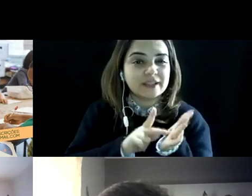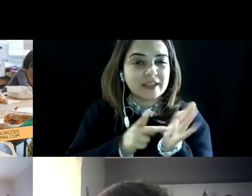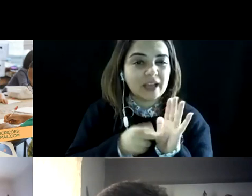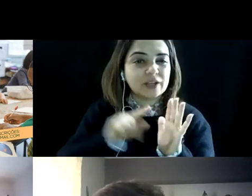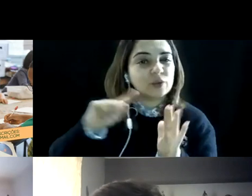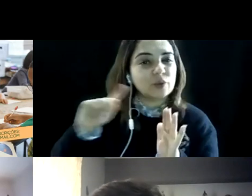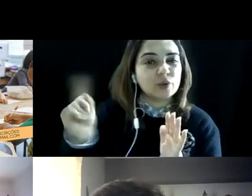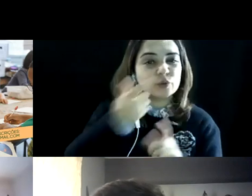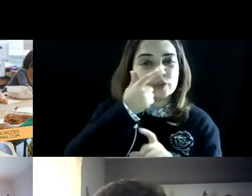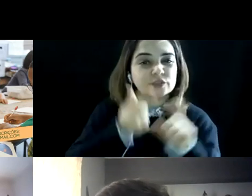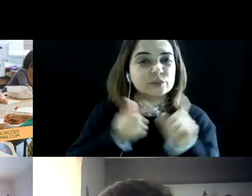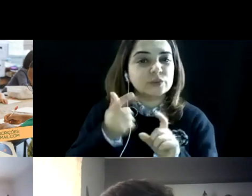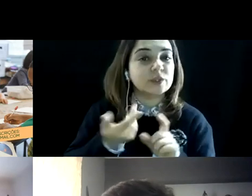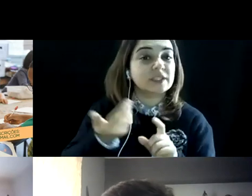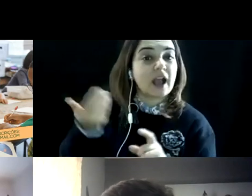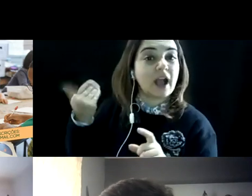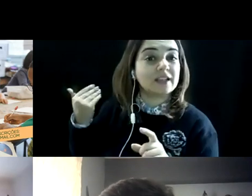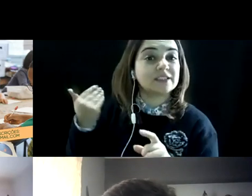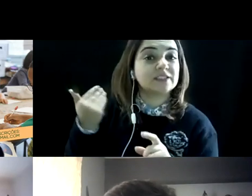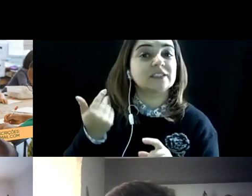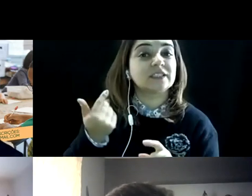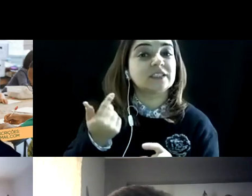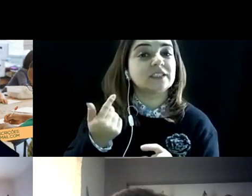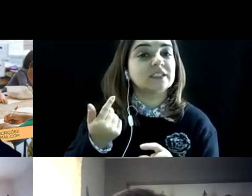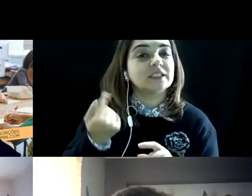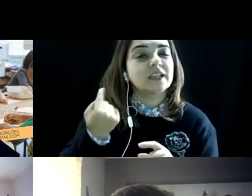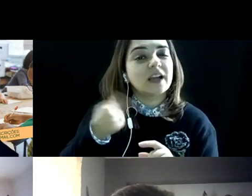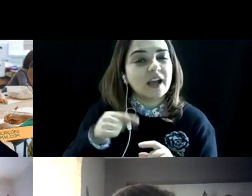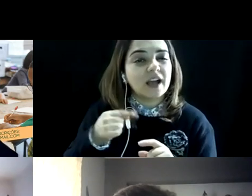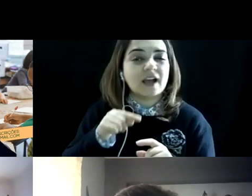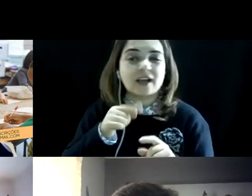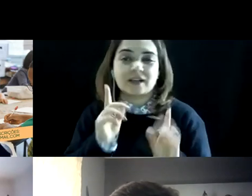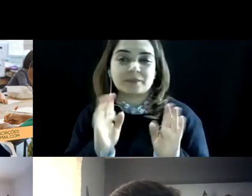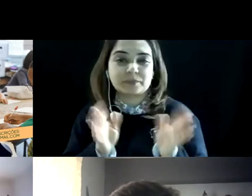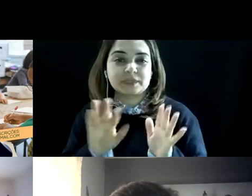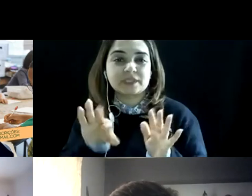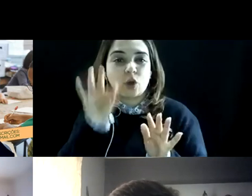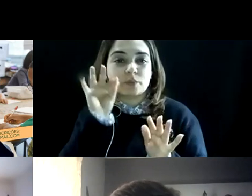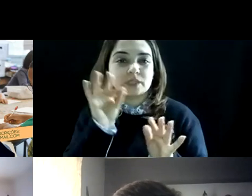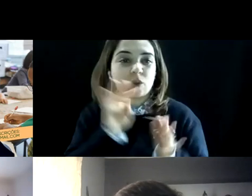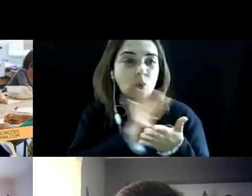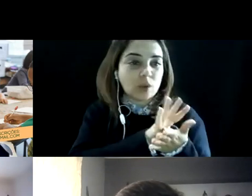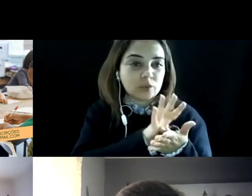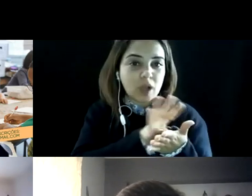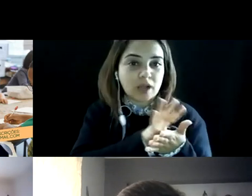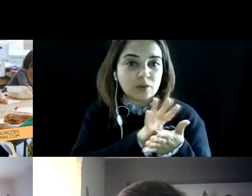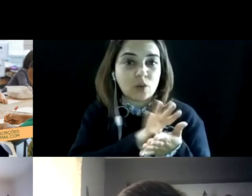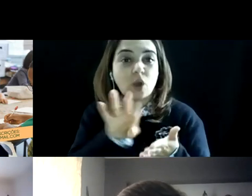a gente, antes de mim, tinha que optar, mal acabava a quarta classe,